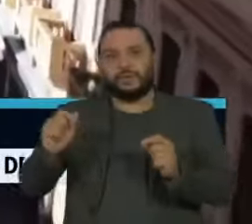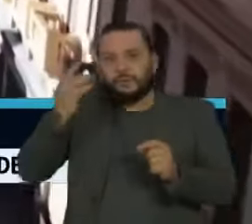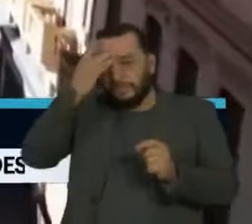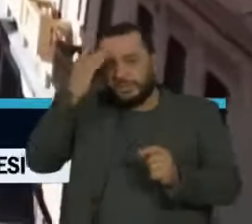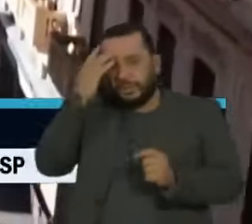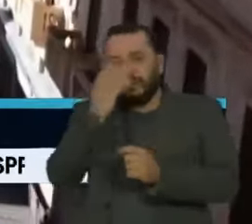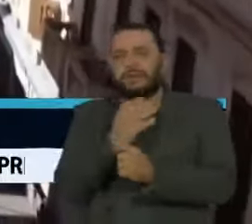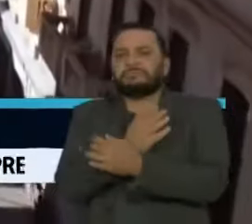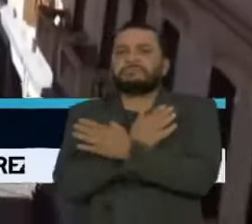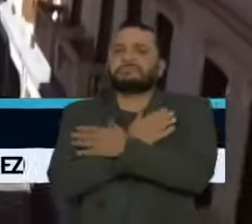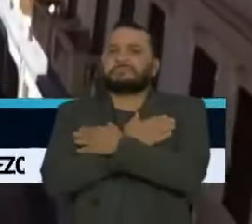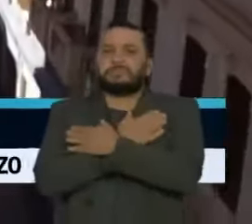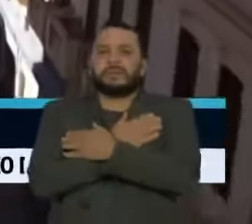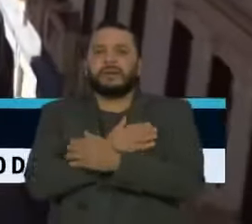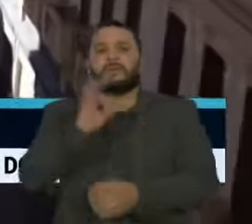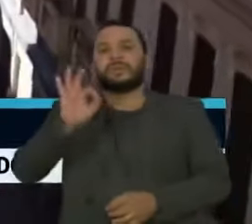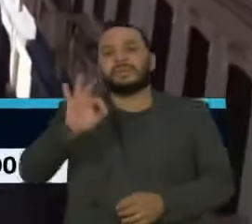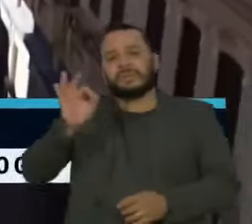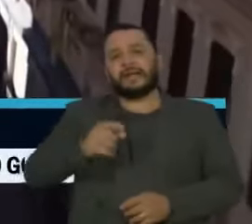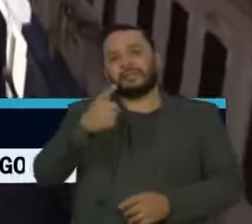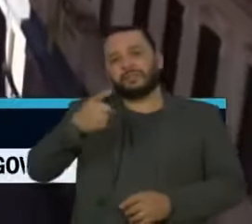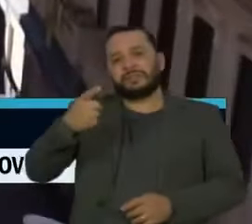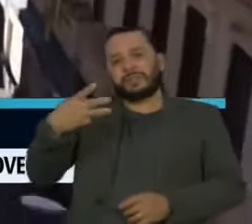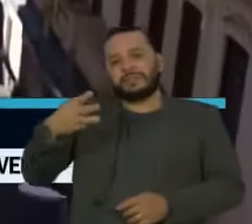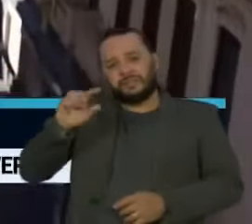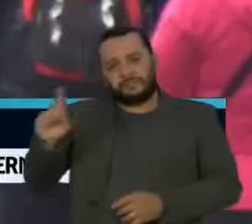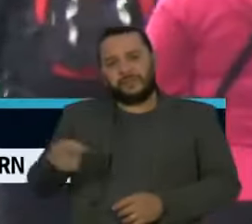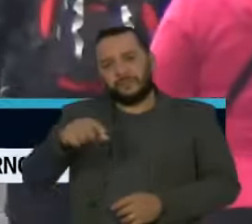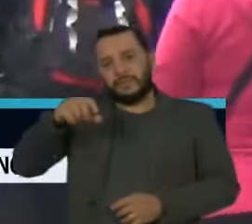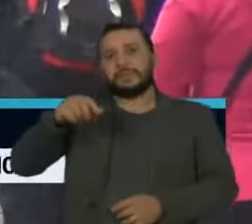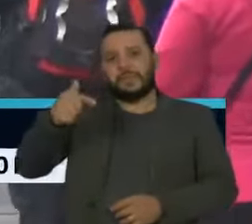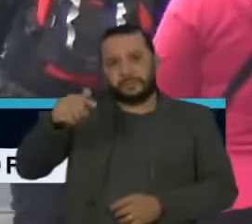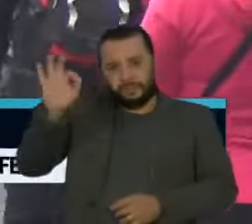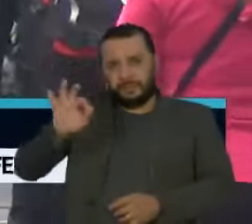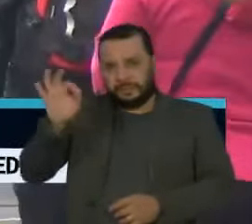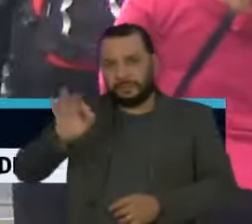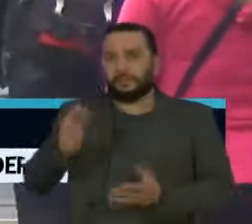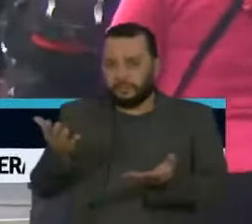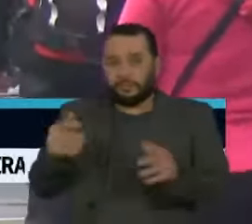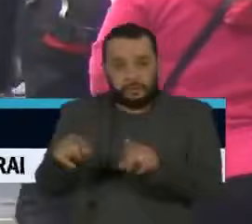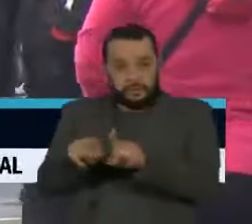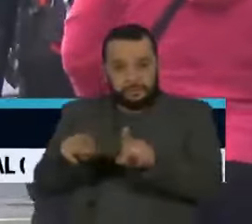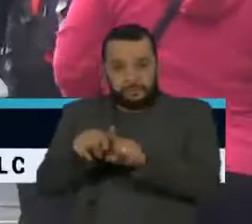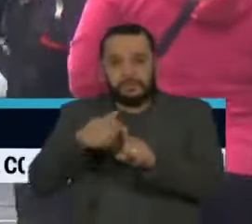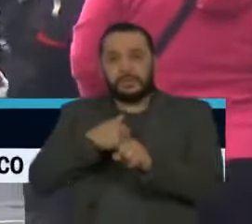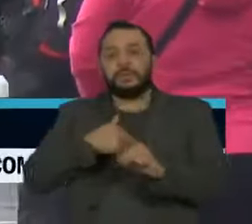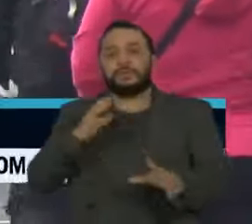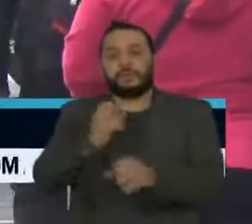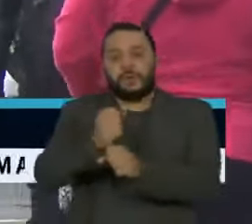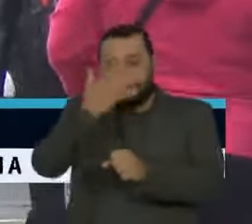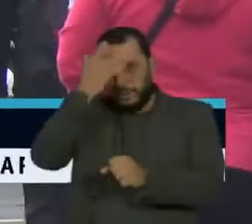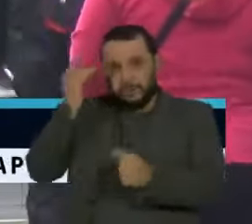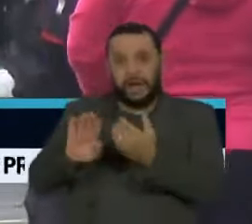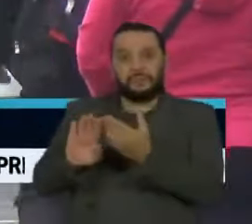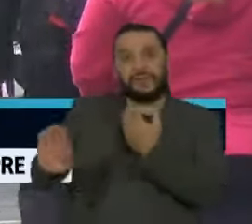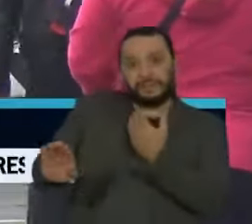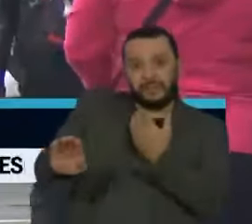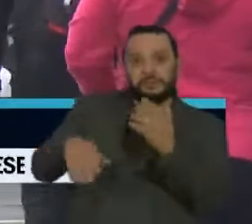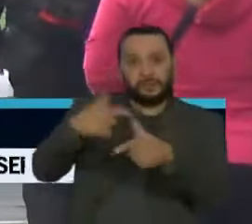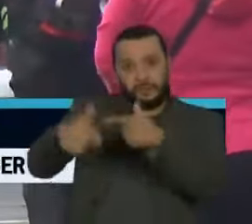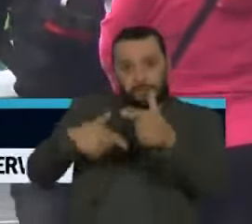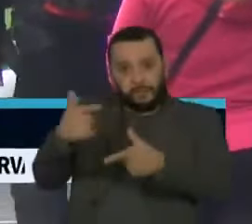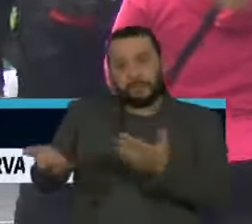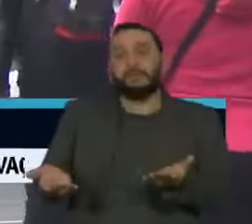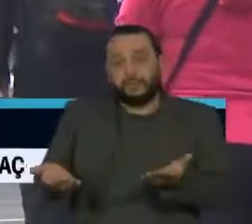ficou em 13,7% na penúltima semana de julho. Já o número de trabalhadores afastados em função do